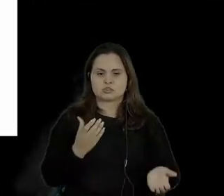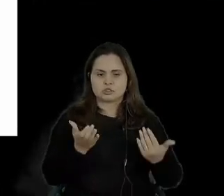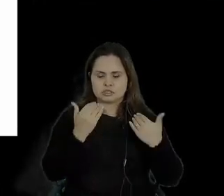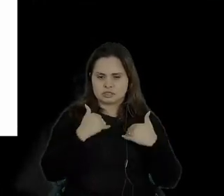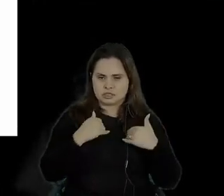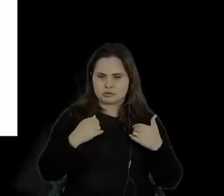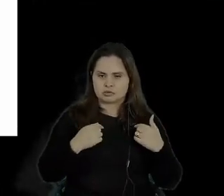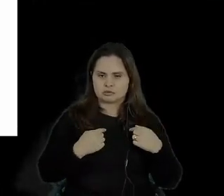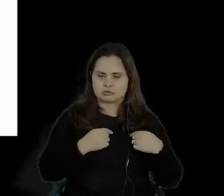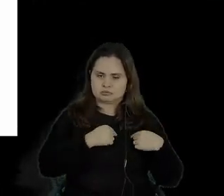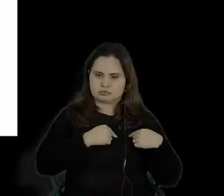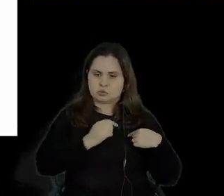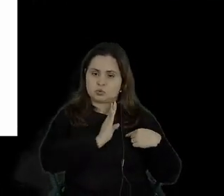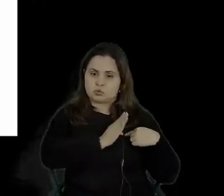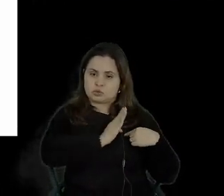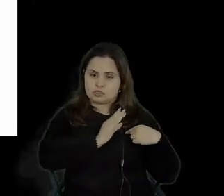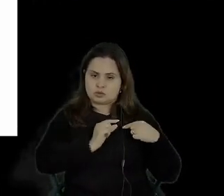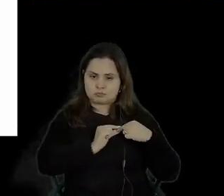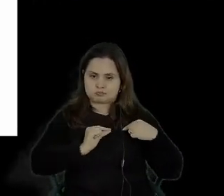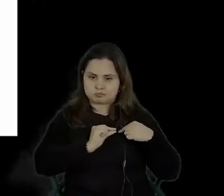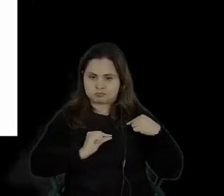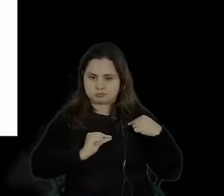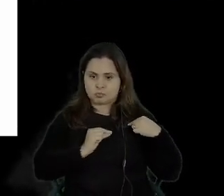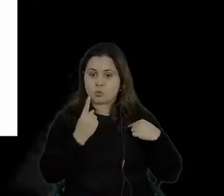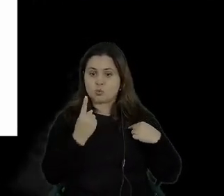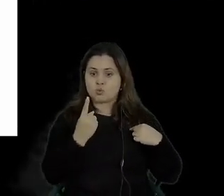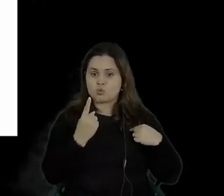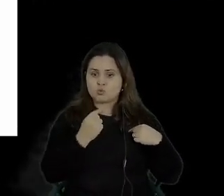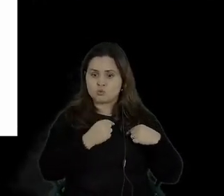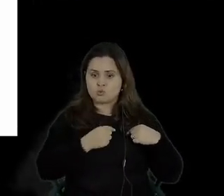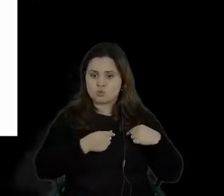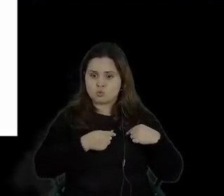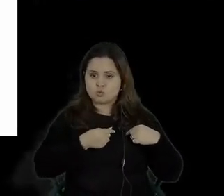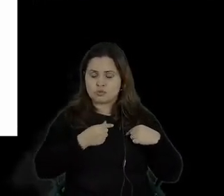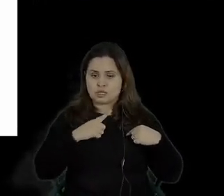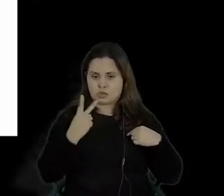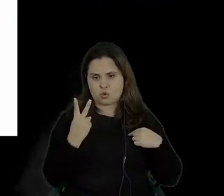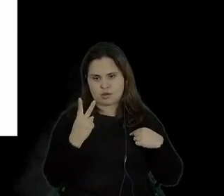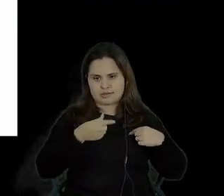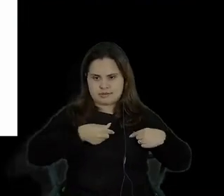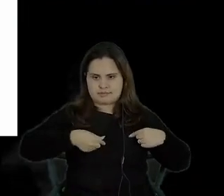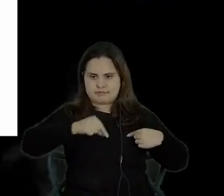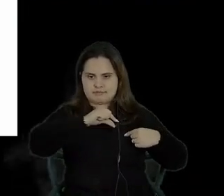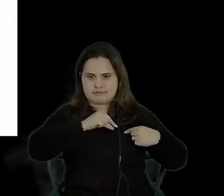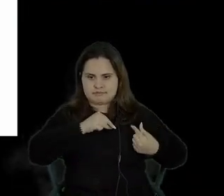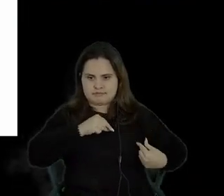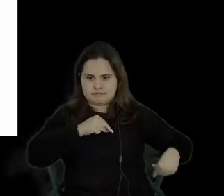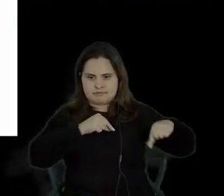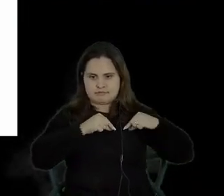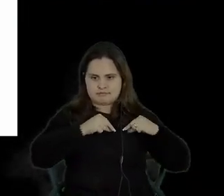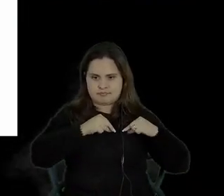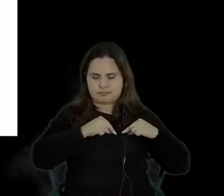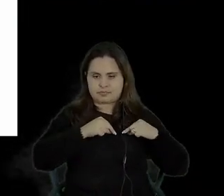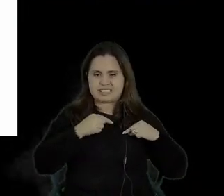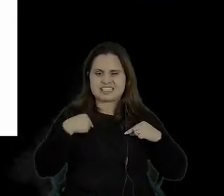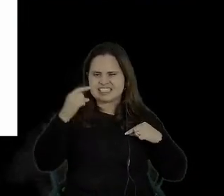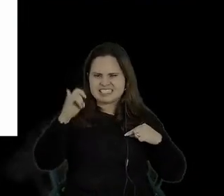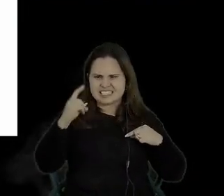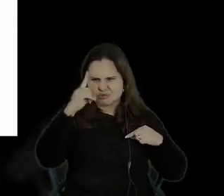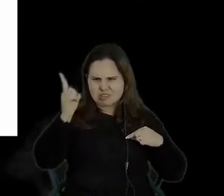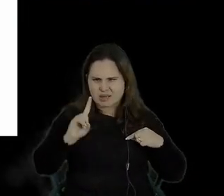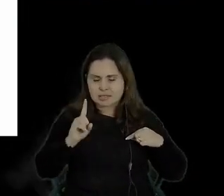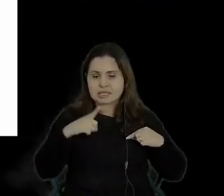esquerdo. Ele tinha apenas um ventrículo. E para quem lembra e para quem não lembra, são 2